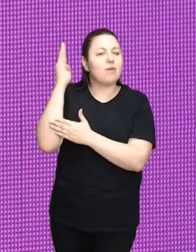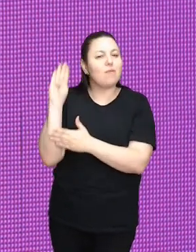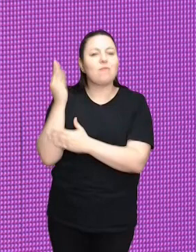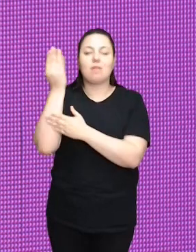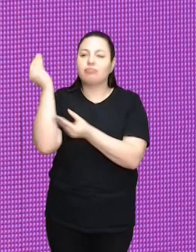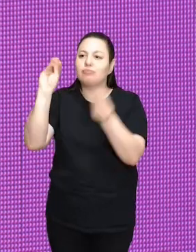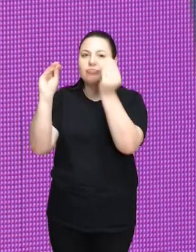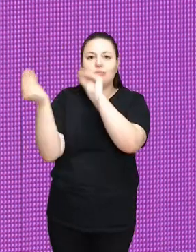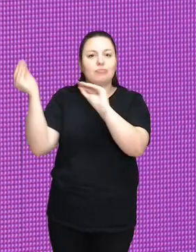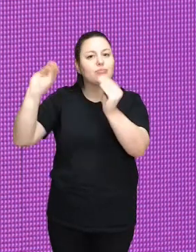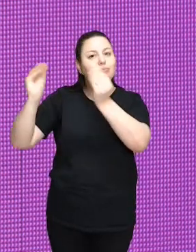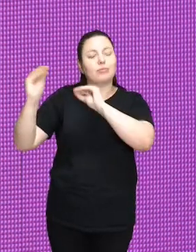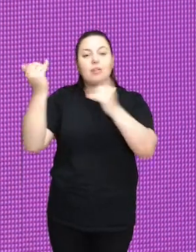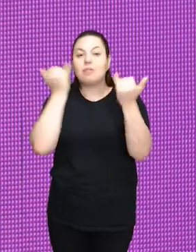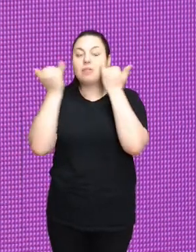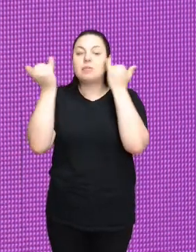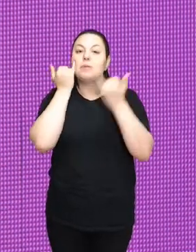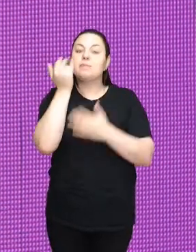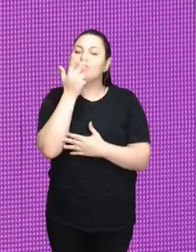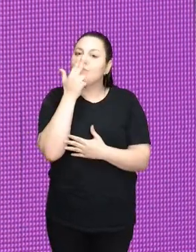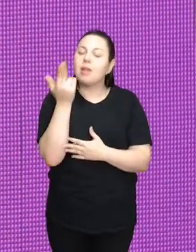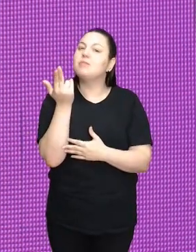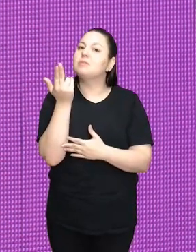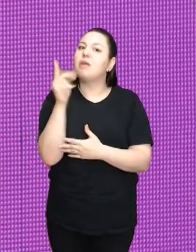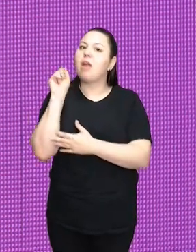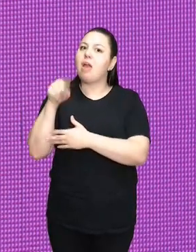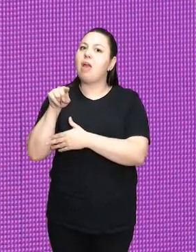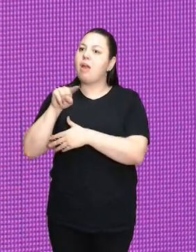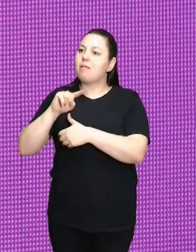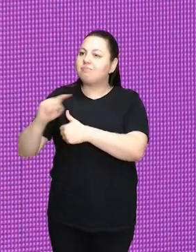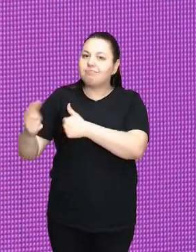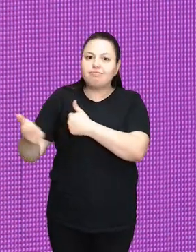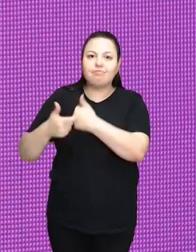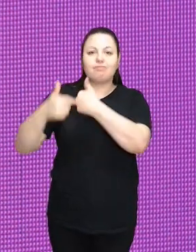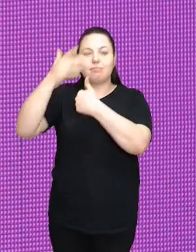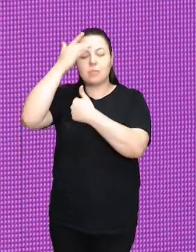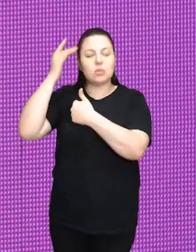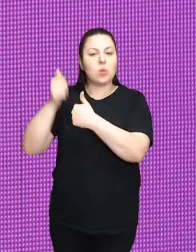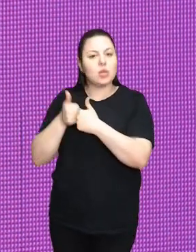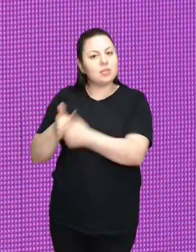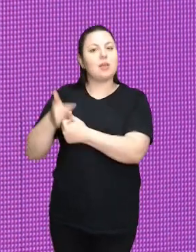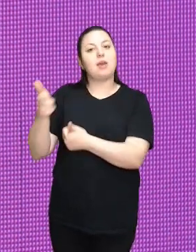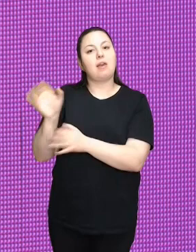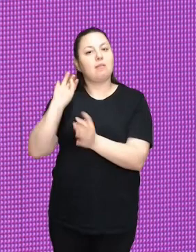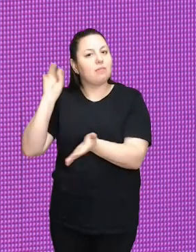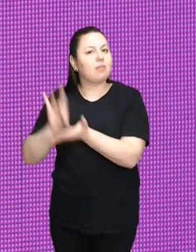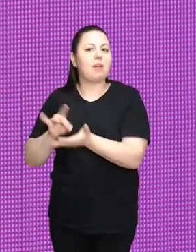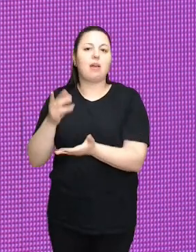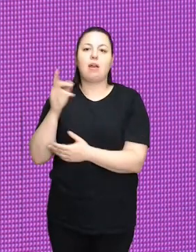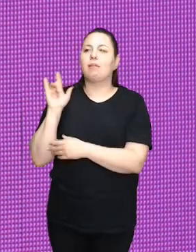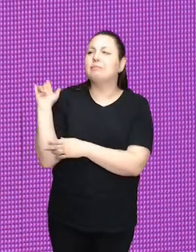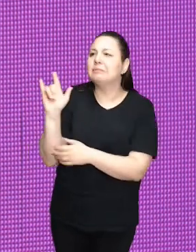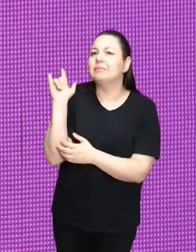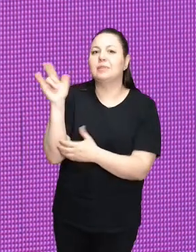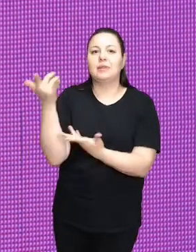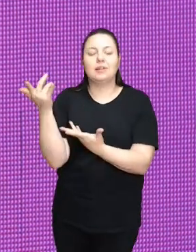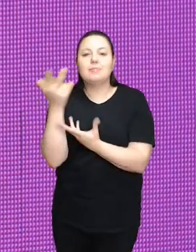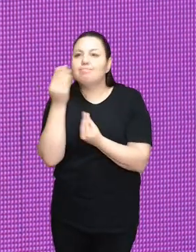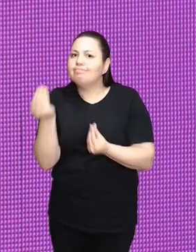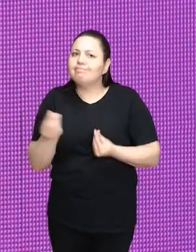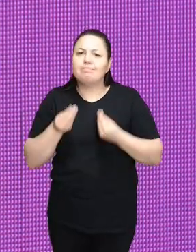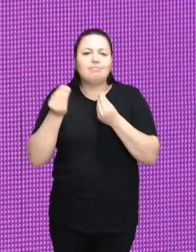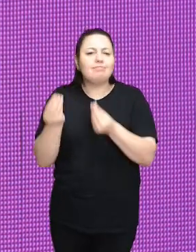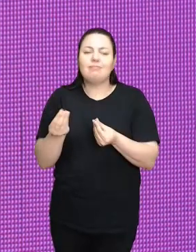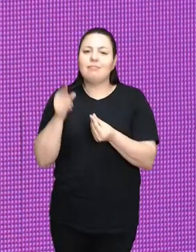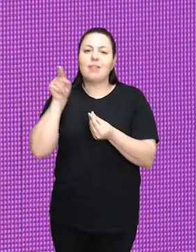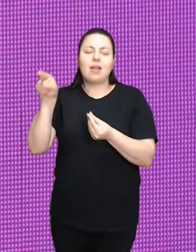dela, como se fossem seguidores reais, como se fossem fãs, para dizer, meu Deus, eu te amo, não sei o quê. Então, assim, e aí elas criavam